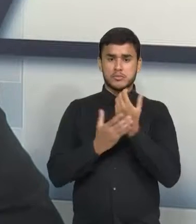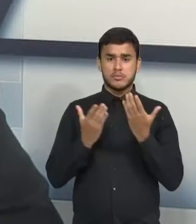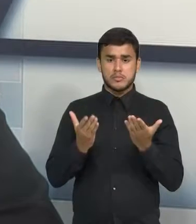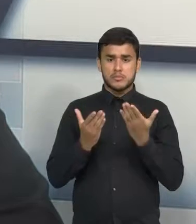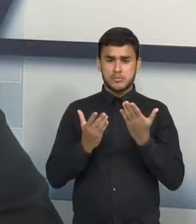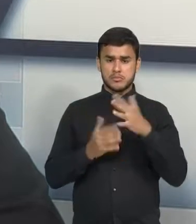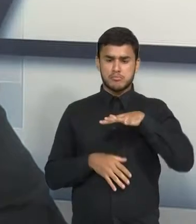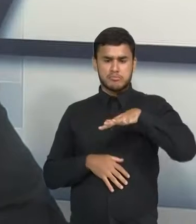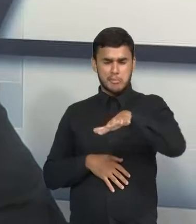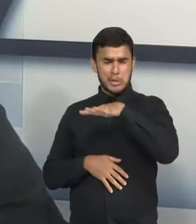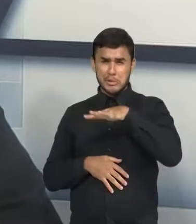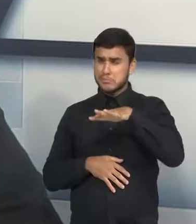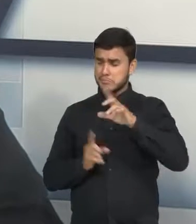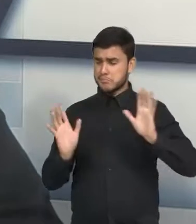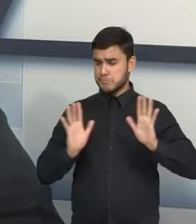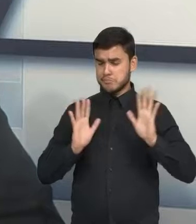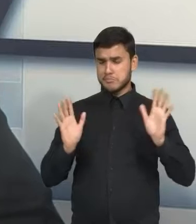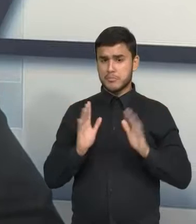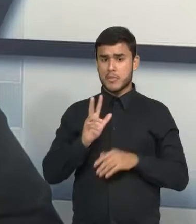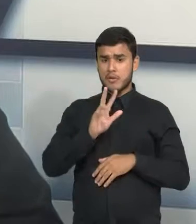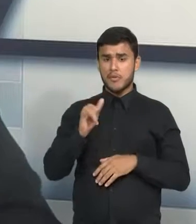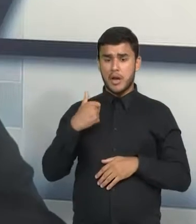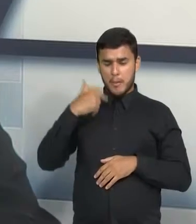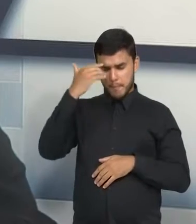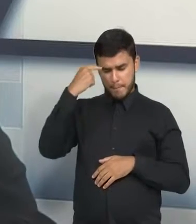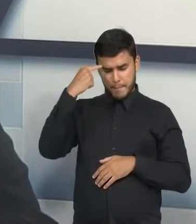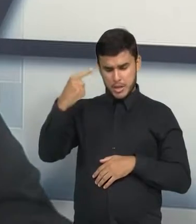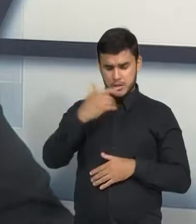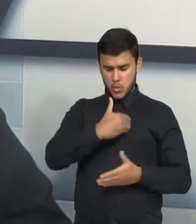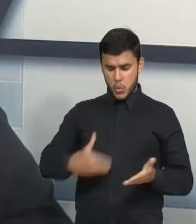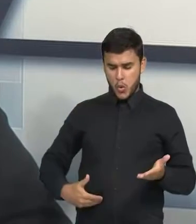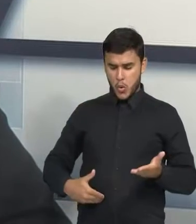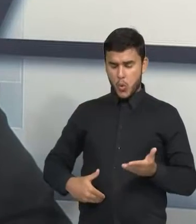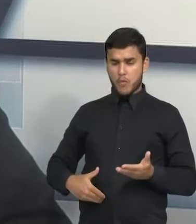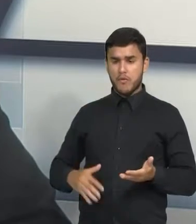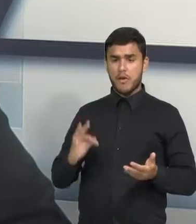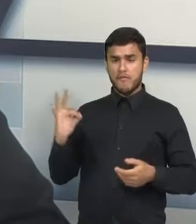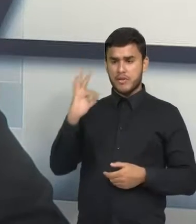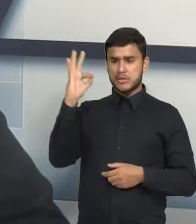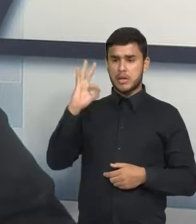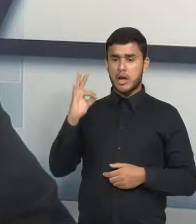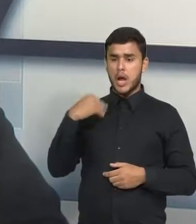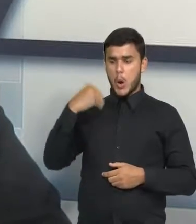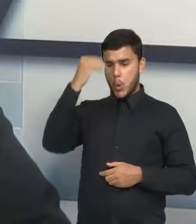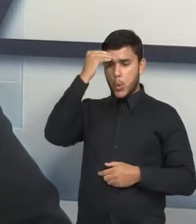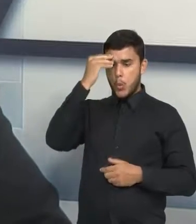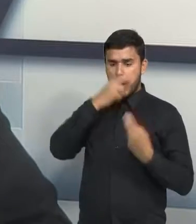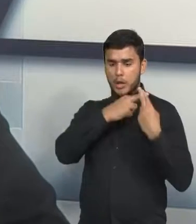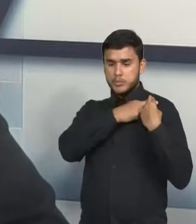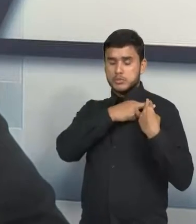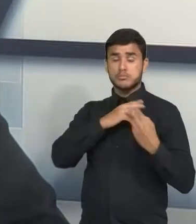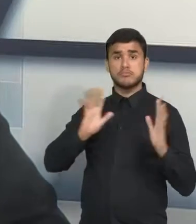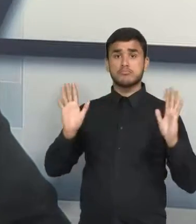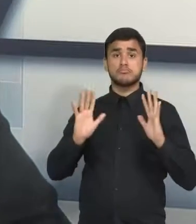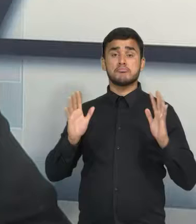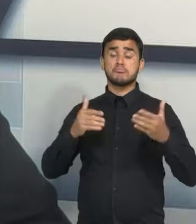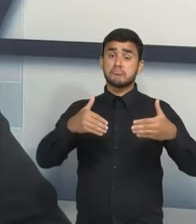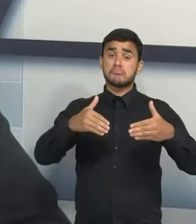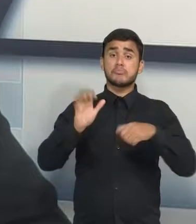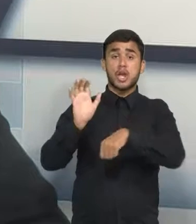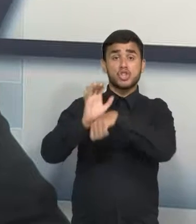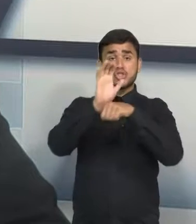da Segurança Pública para não culpar o governo federal, e o Jungmann disse que não se resolve o problema nos estados, né, Luiz? Quer